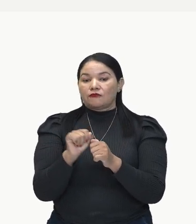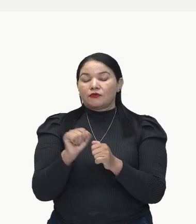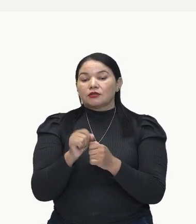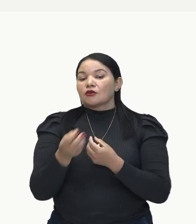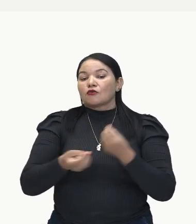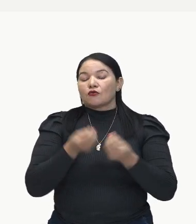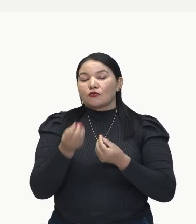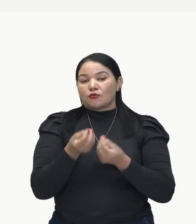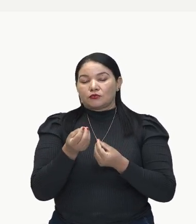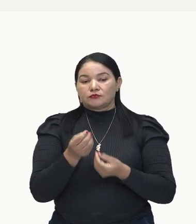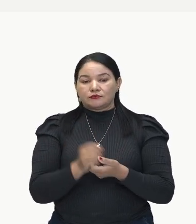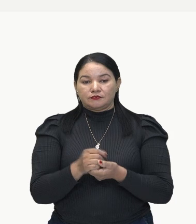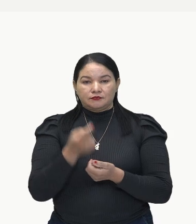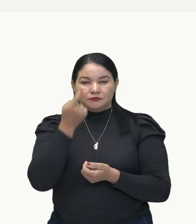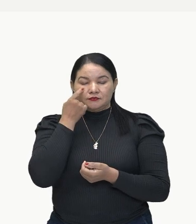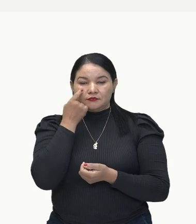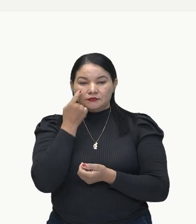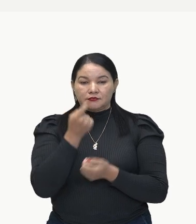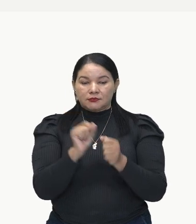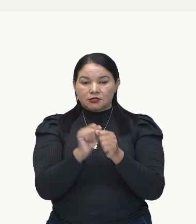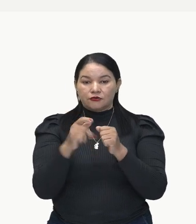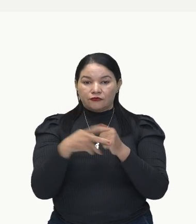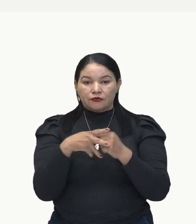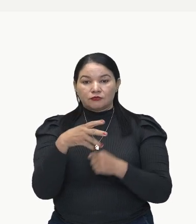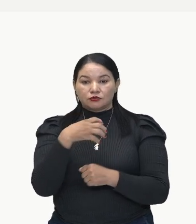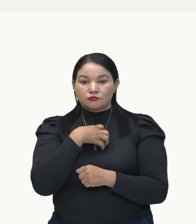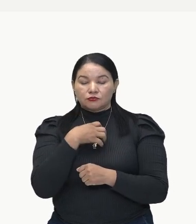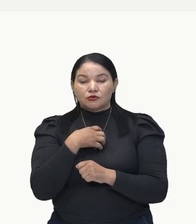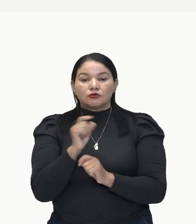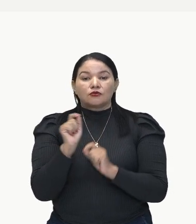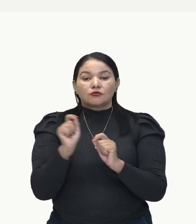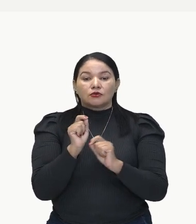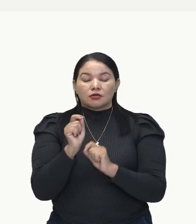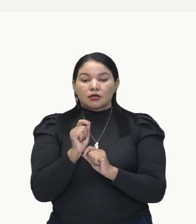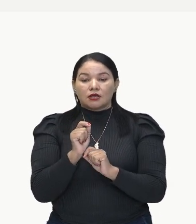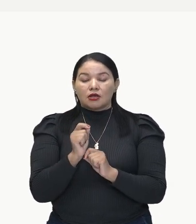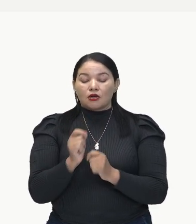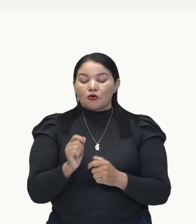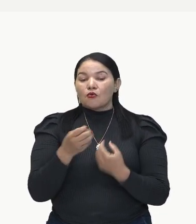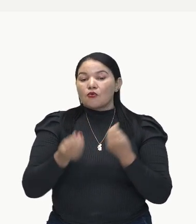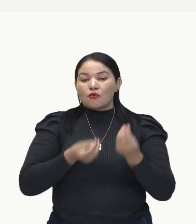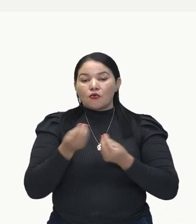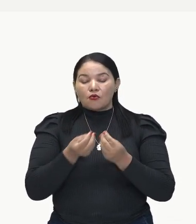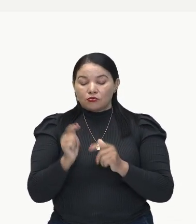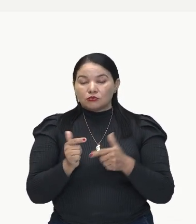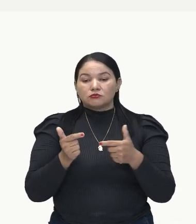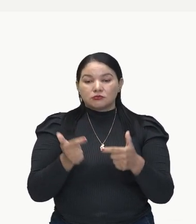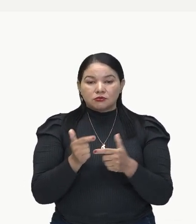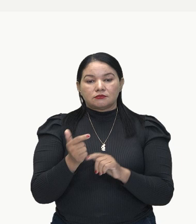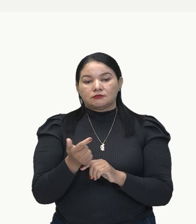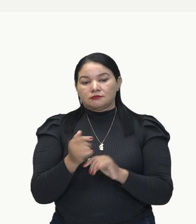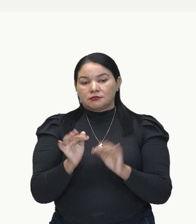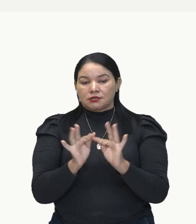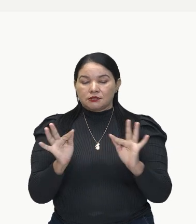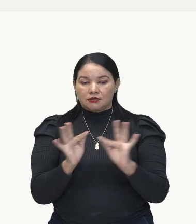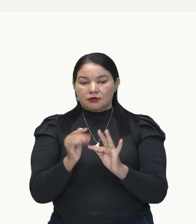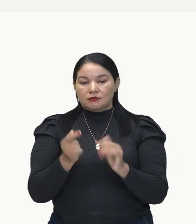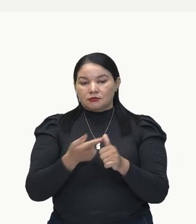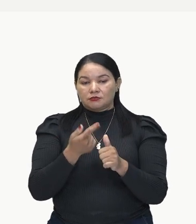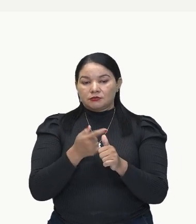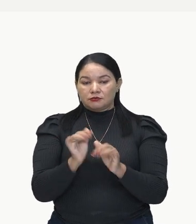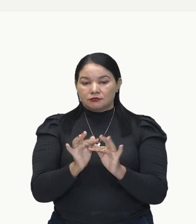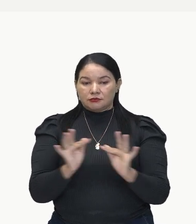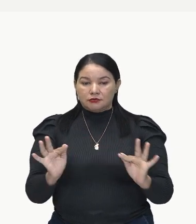sobre advérbio de modo, você pensa em maneira, como essa ação vai ser realizada. Nos nossos exemplos, nesse nosso primeiro exemplo,